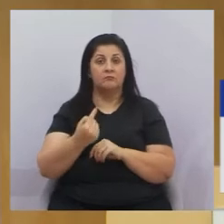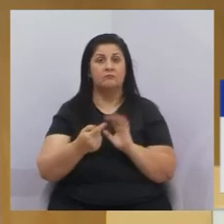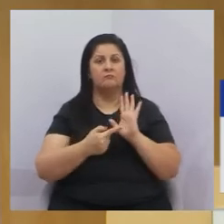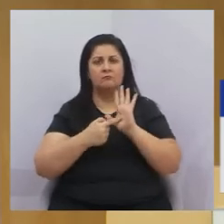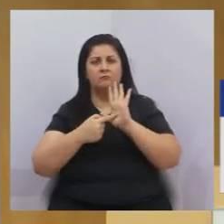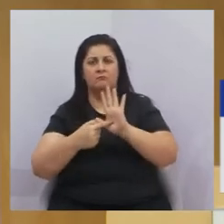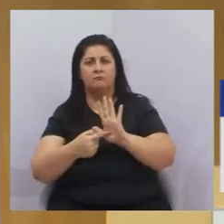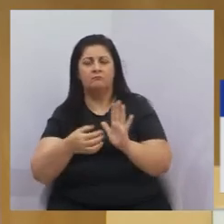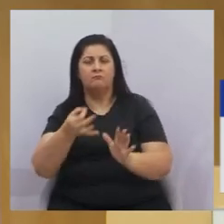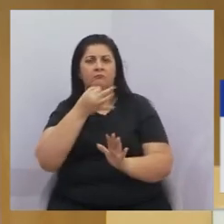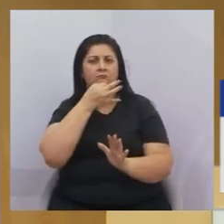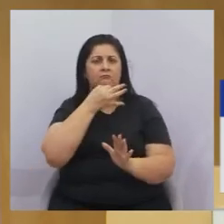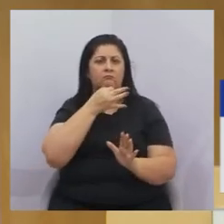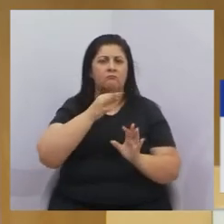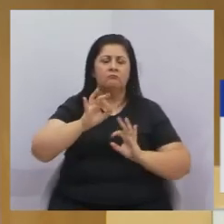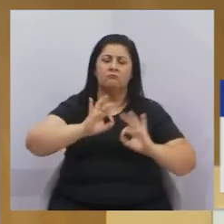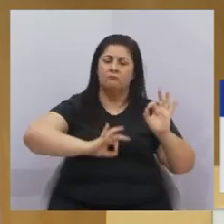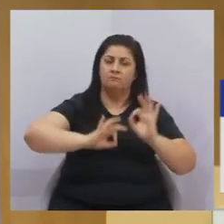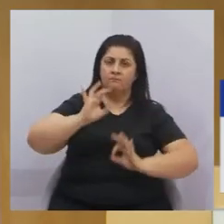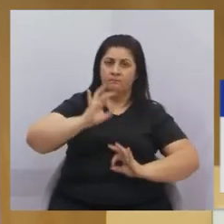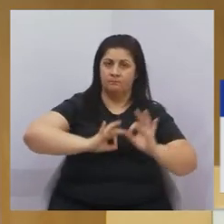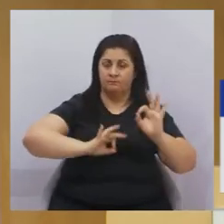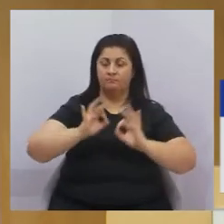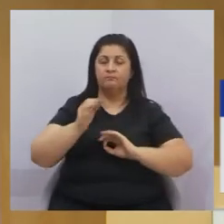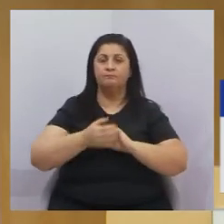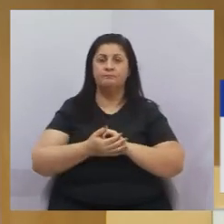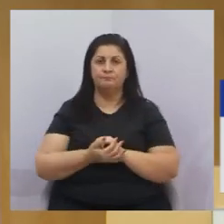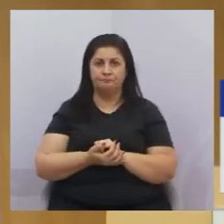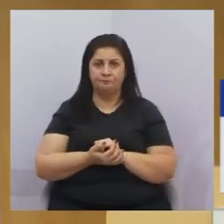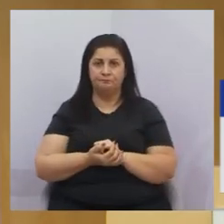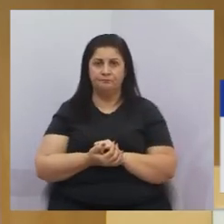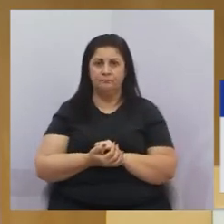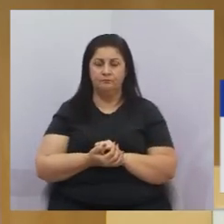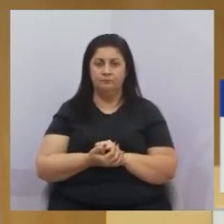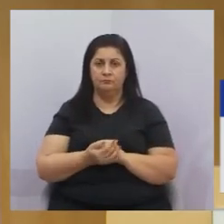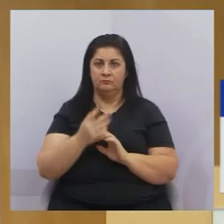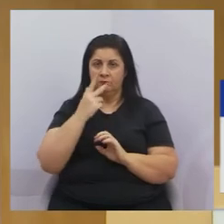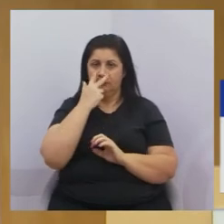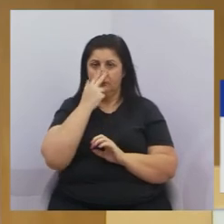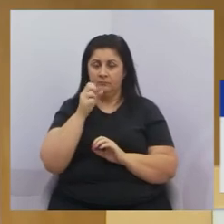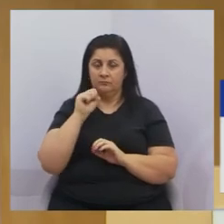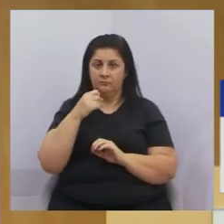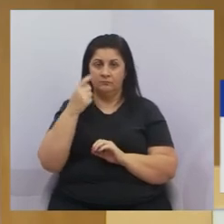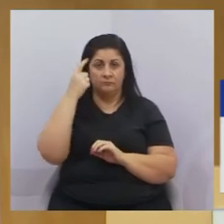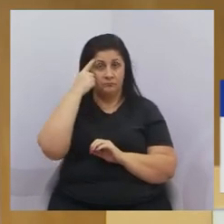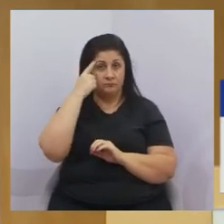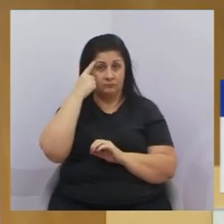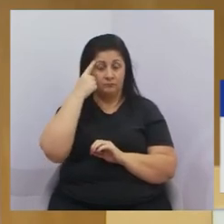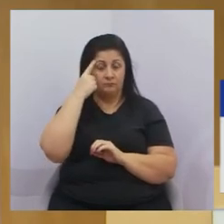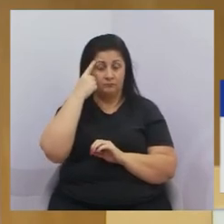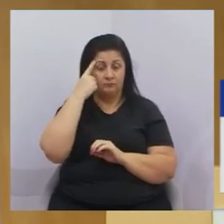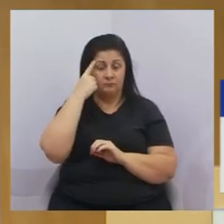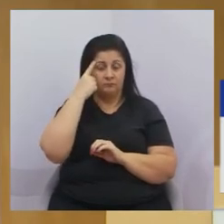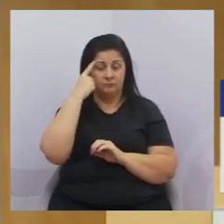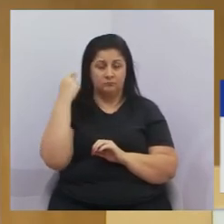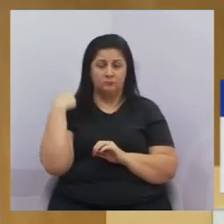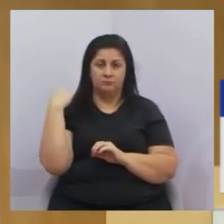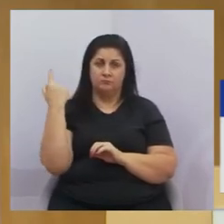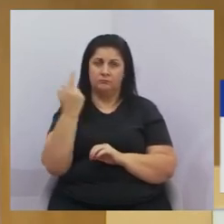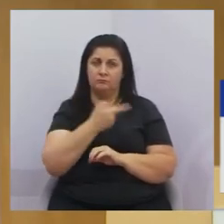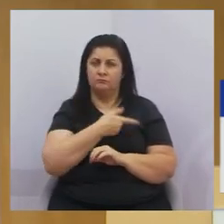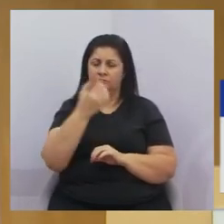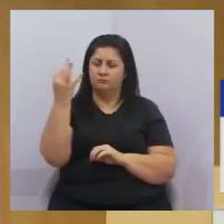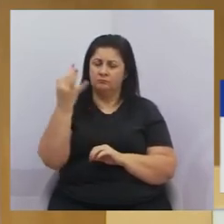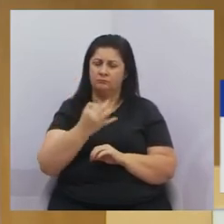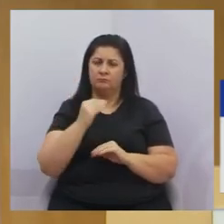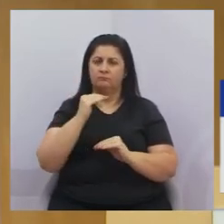nossas propostas, apresentar as nossas sugestões. Eu acho que se a gente tiver esse pensamento, a gente, com certeza,